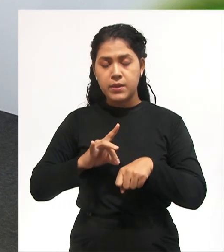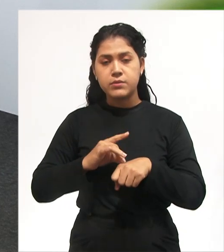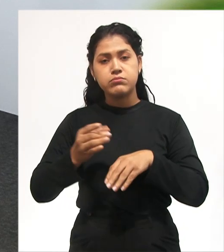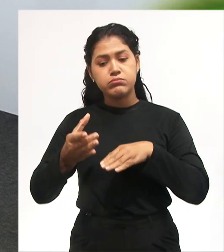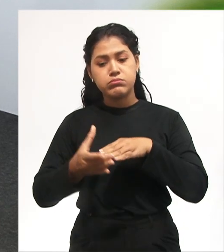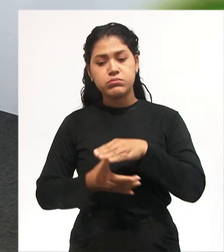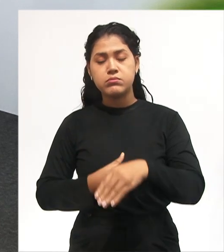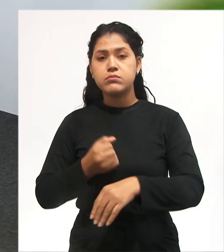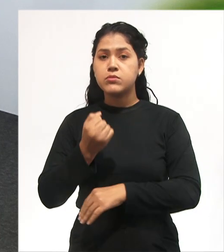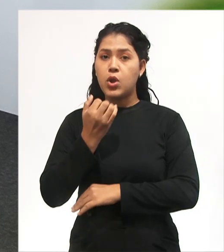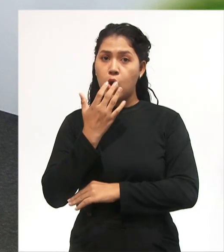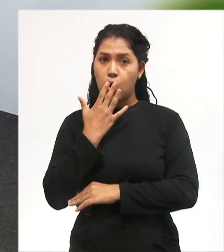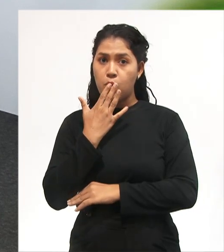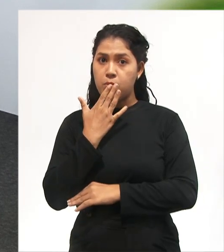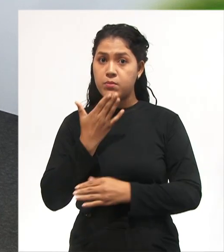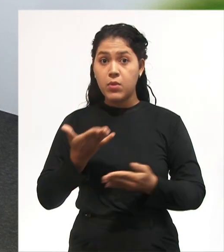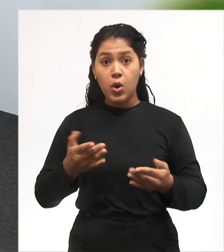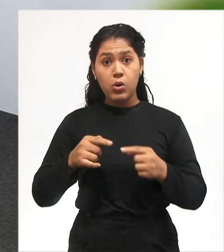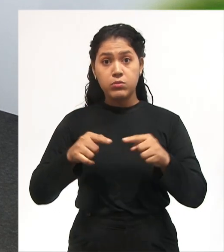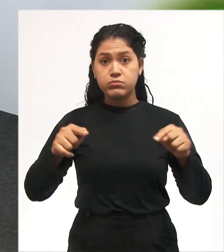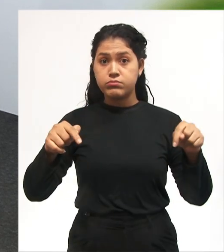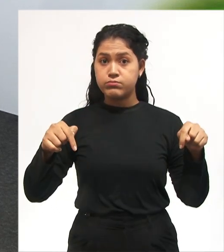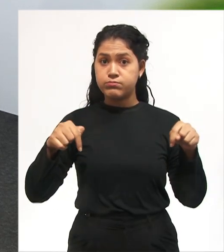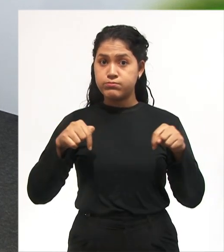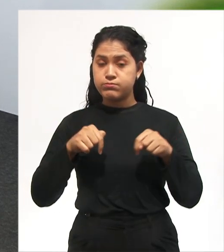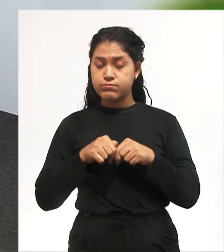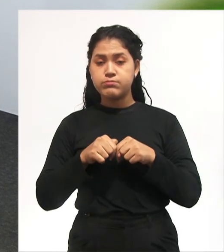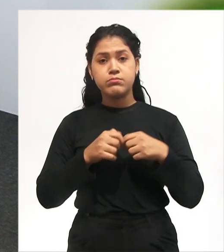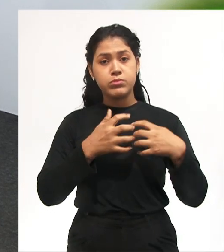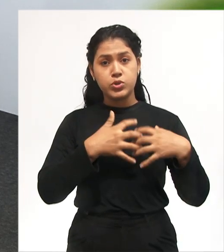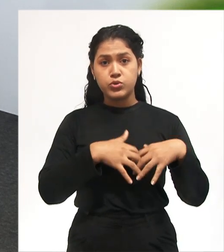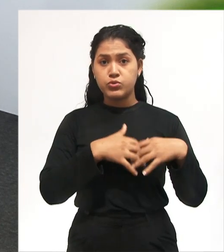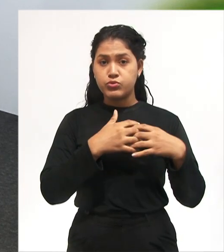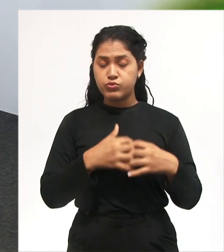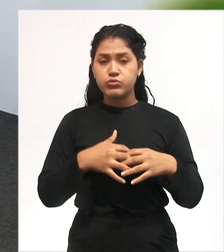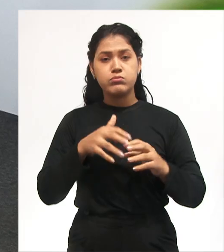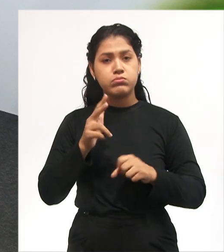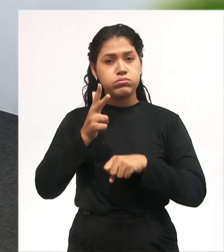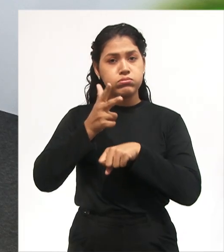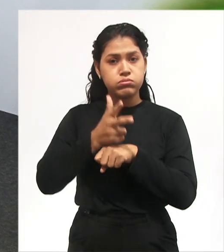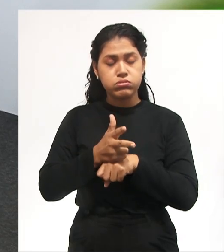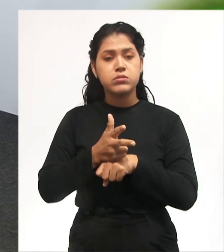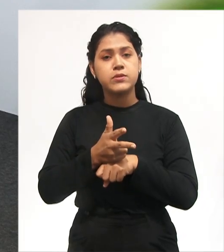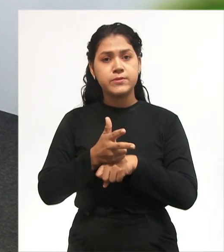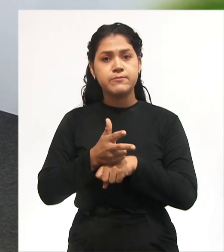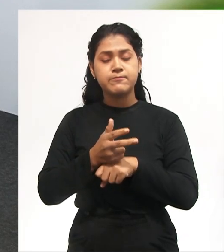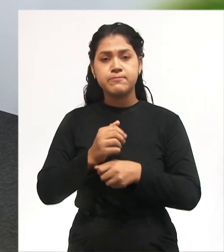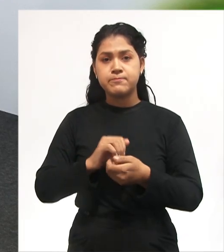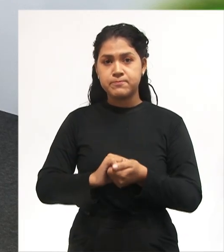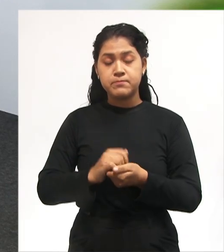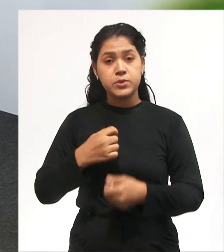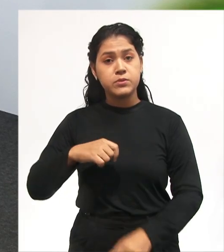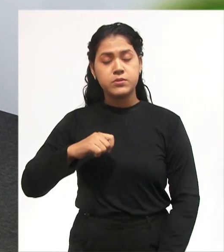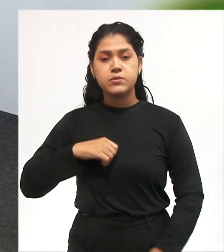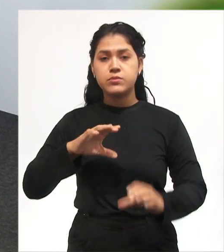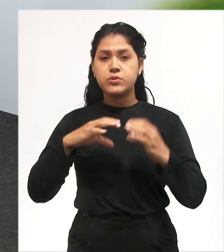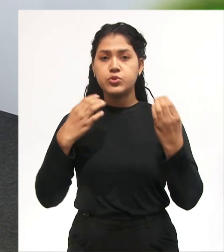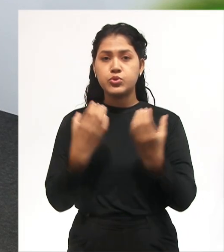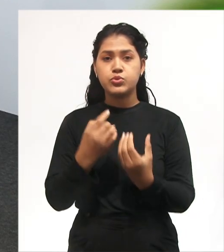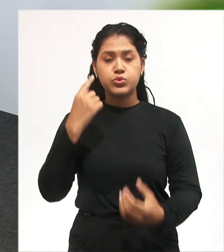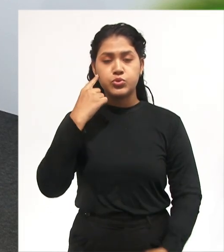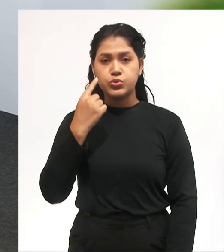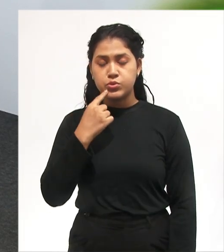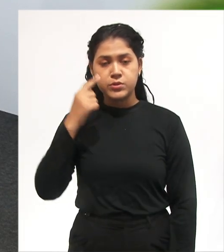Eu estou nos estúdios do IFRO, uma parede branca com alguns detalhes, e o meu sinal para a comunidade surda é